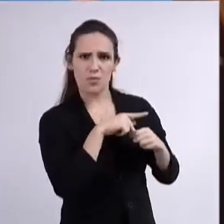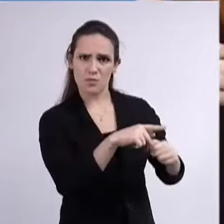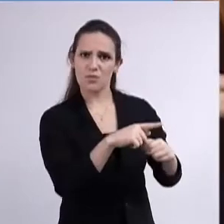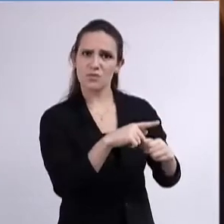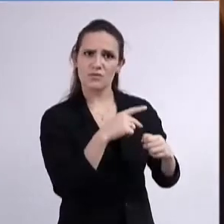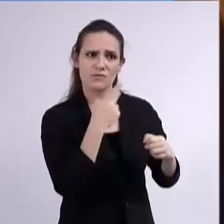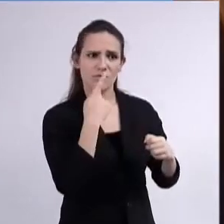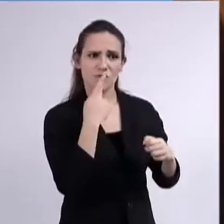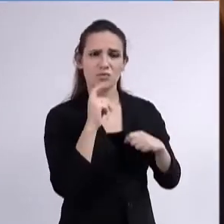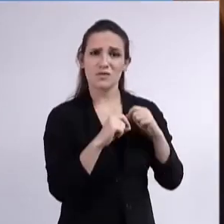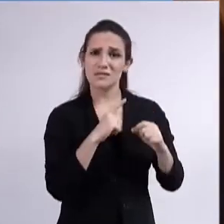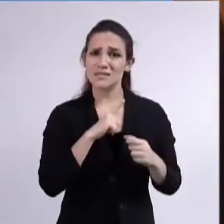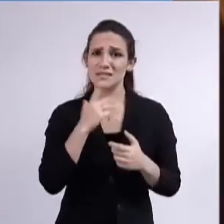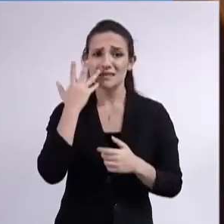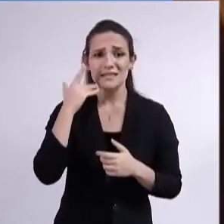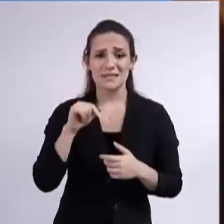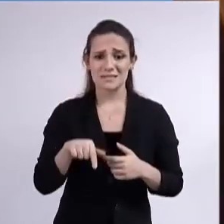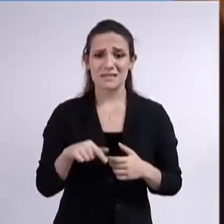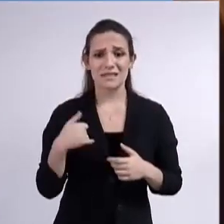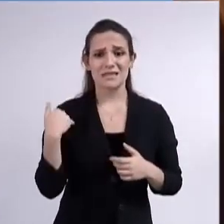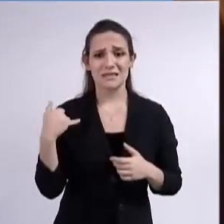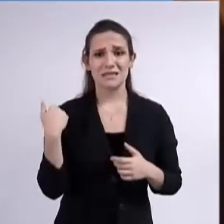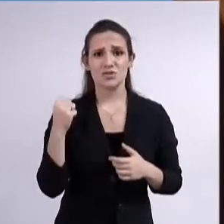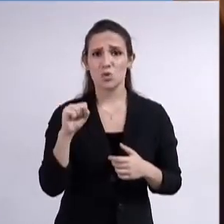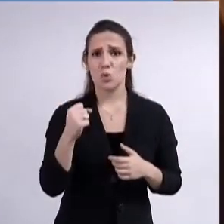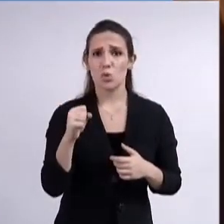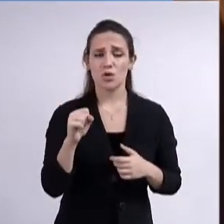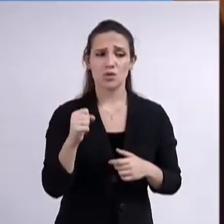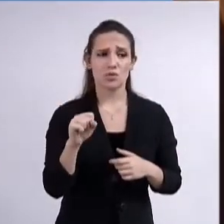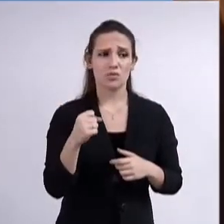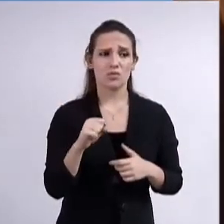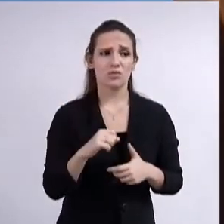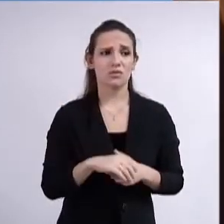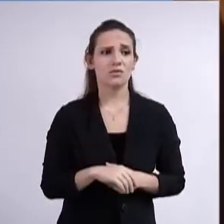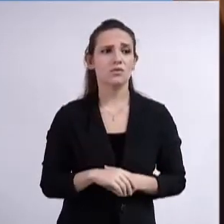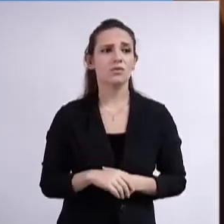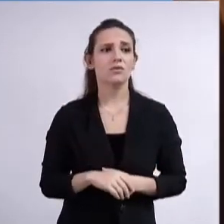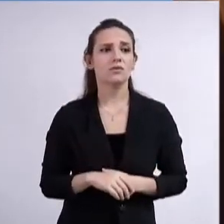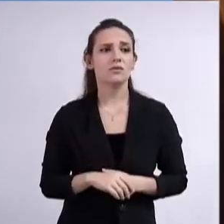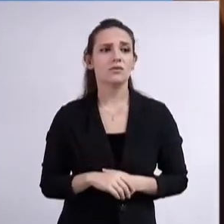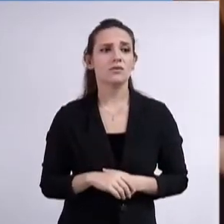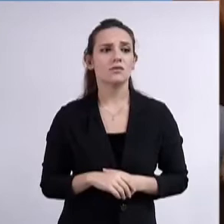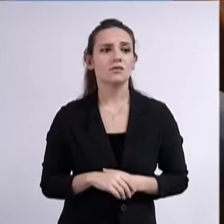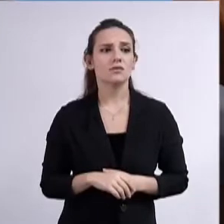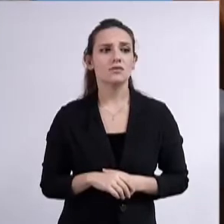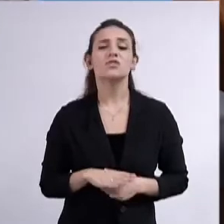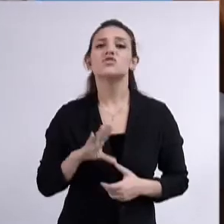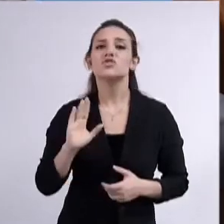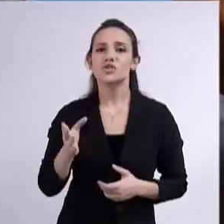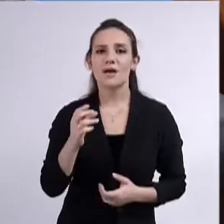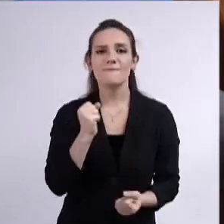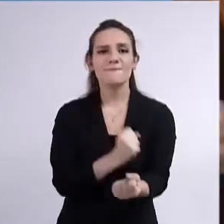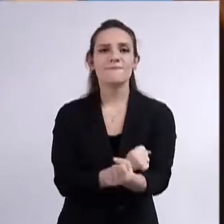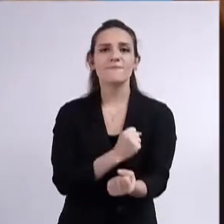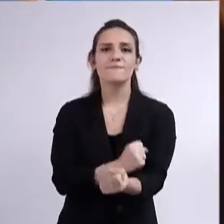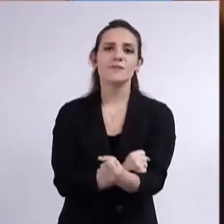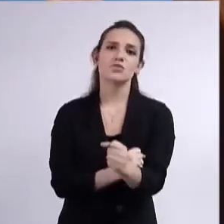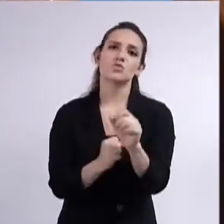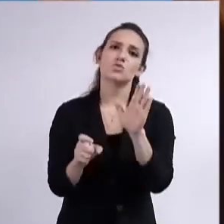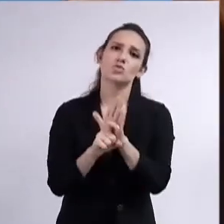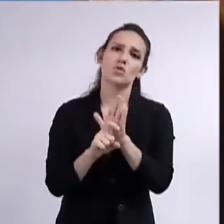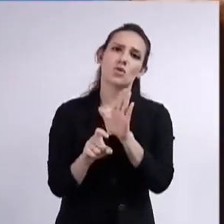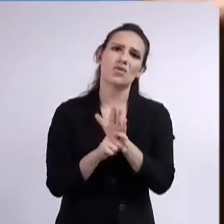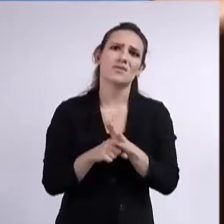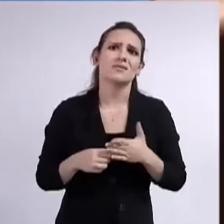Infância que tinha uma criança em Campo Grande com 8 anos de idade, já como dependente químico. Isto